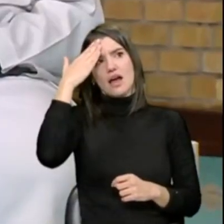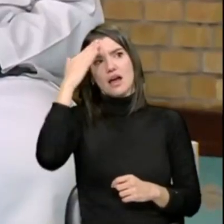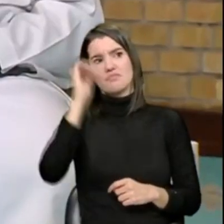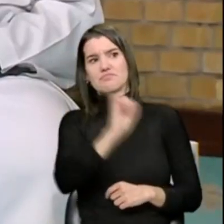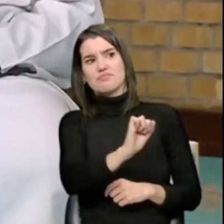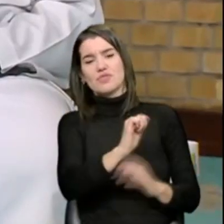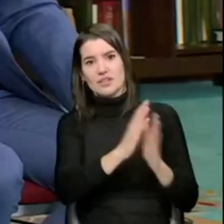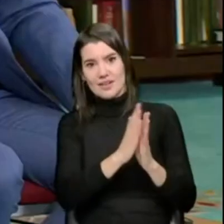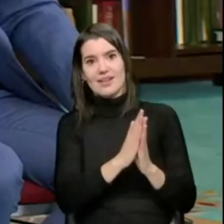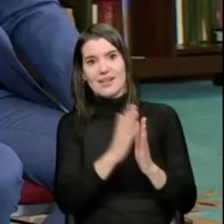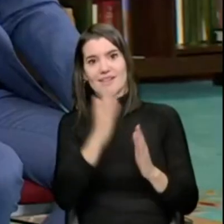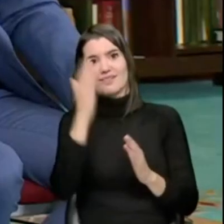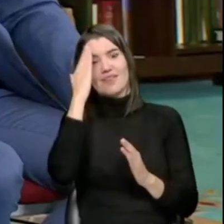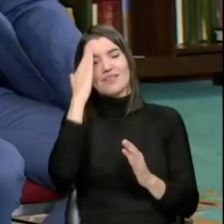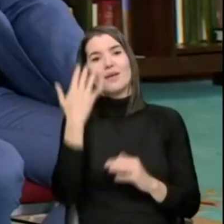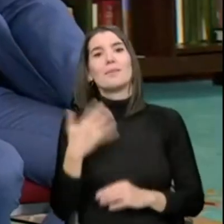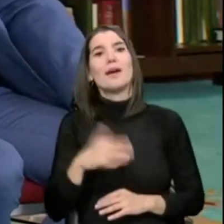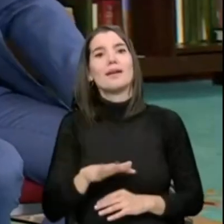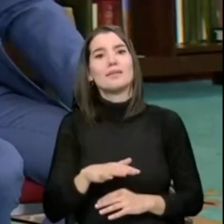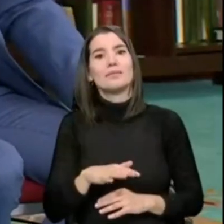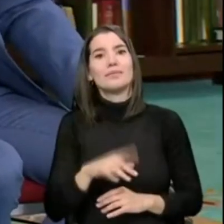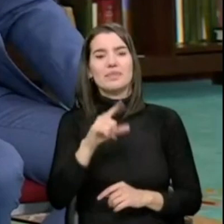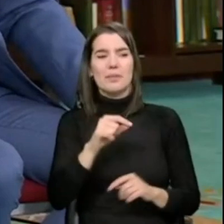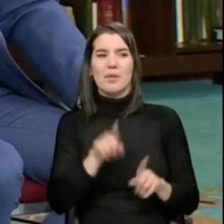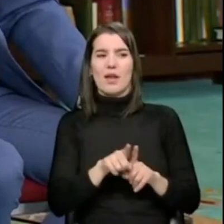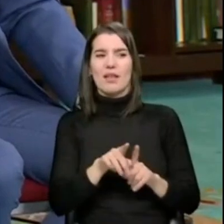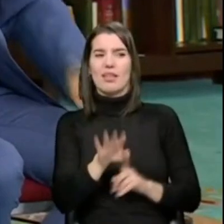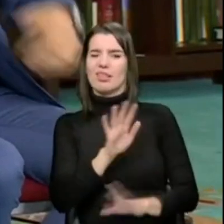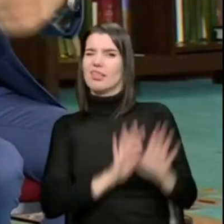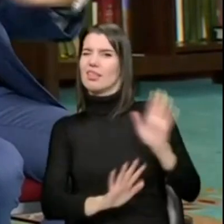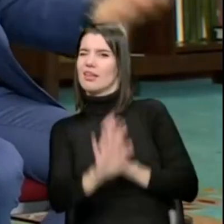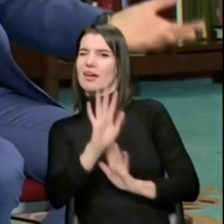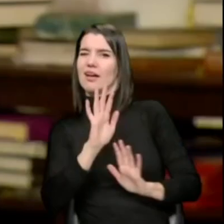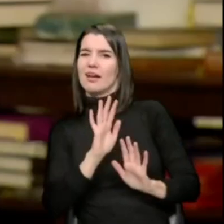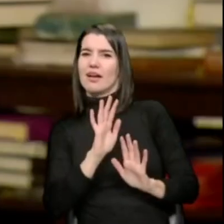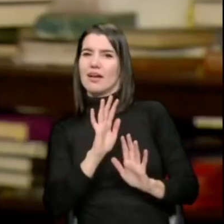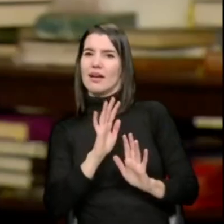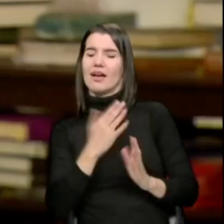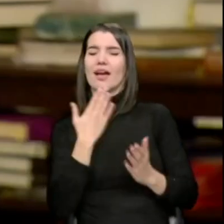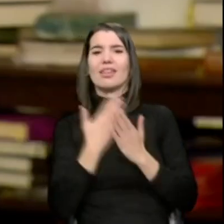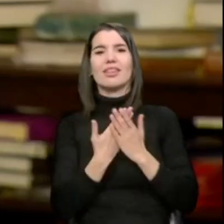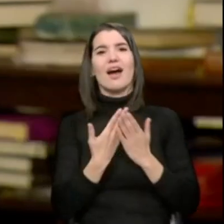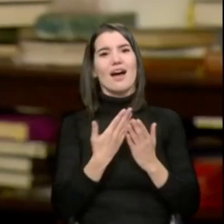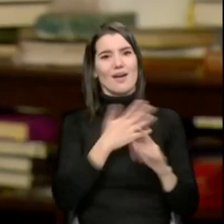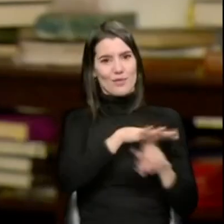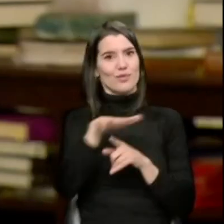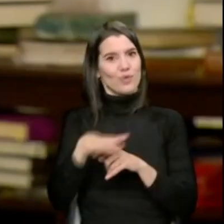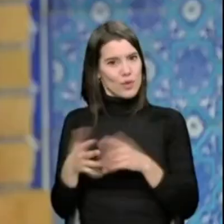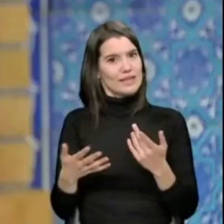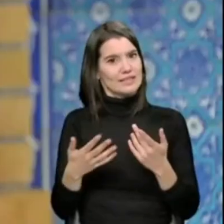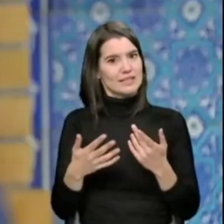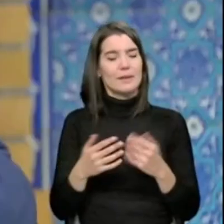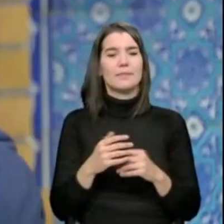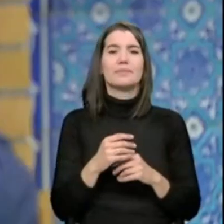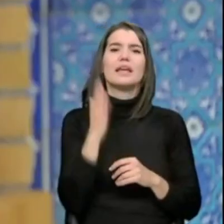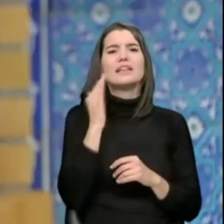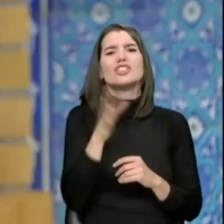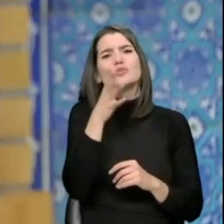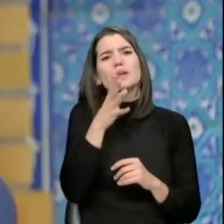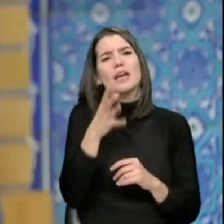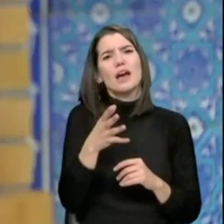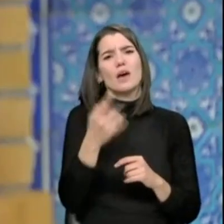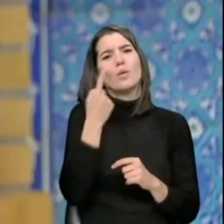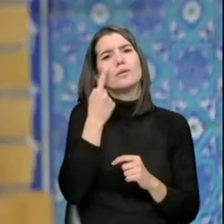as religiões e depois preconceitos que acabam por impactar no comportamento de todos. Vamos tentar passar um bocadinho de